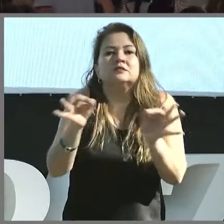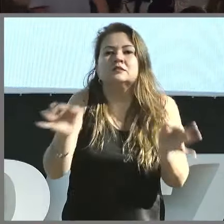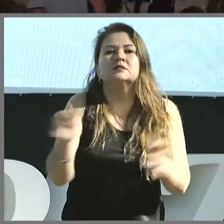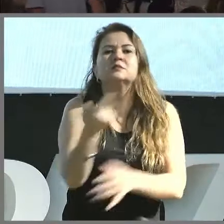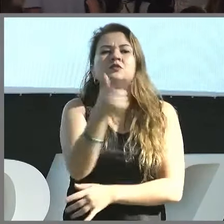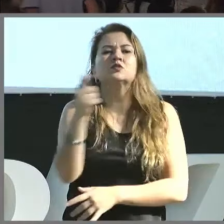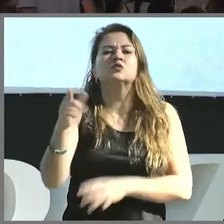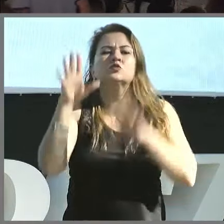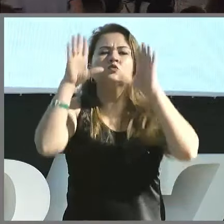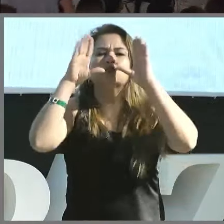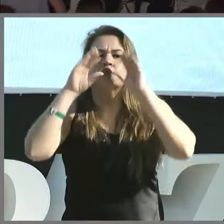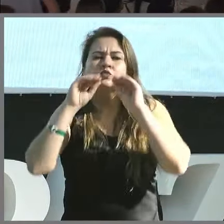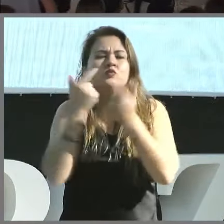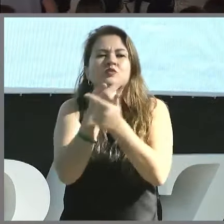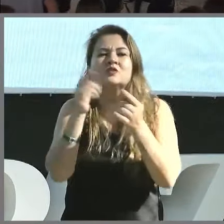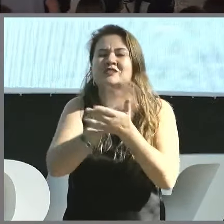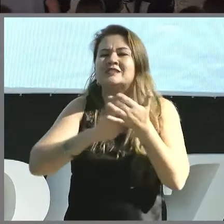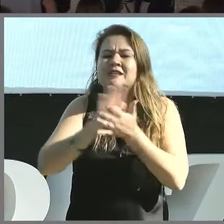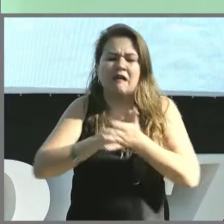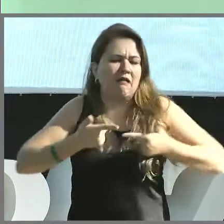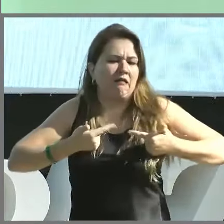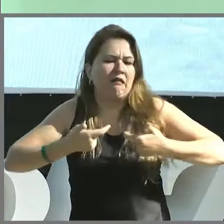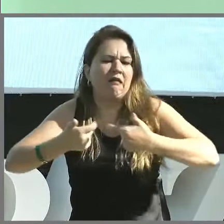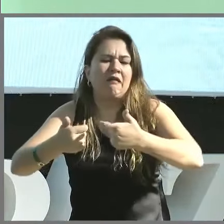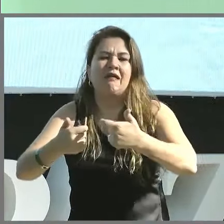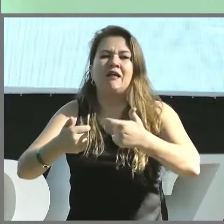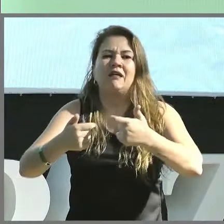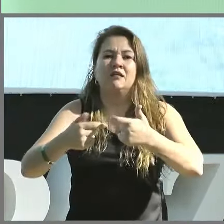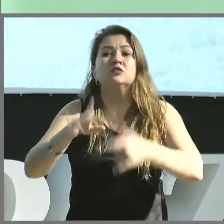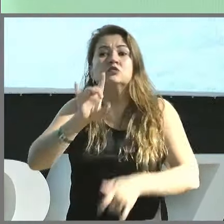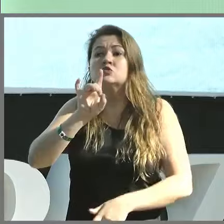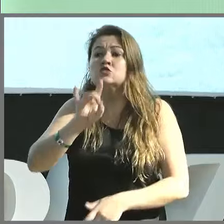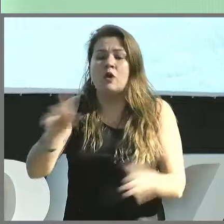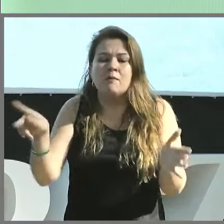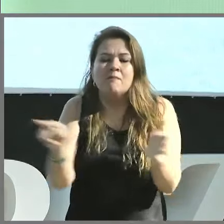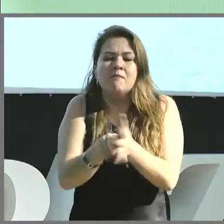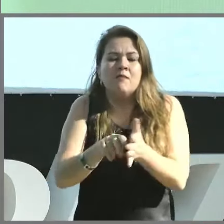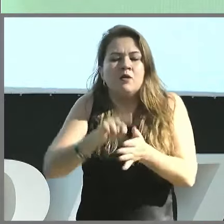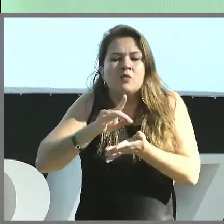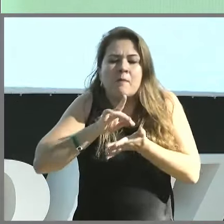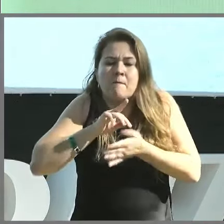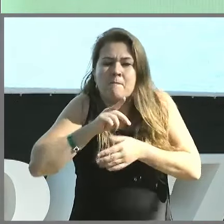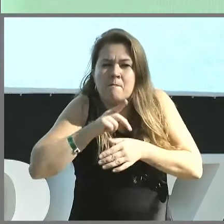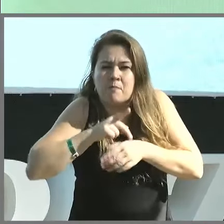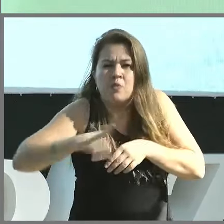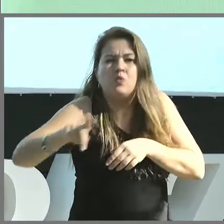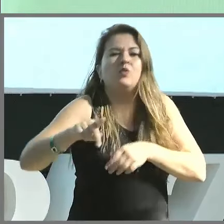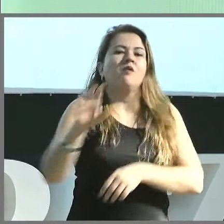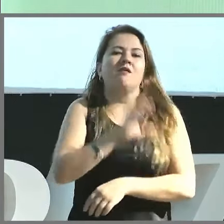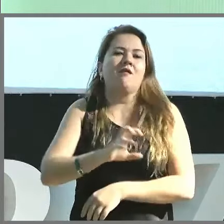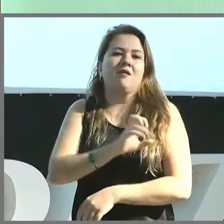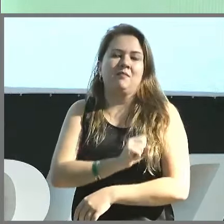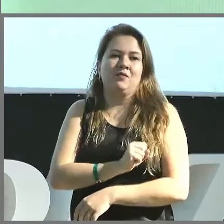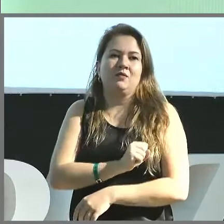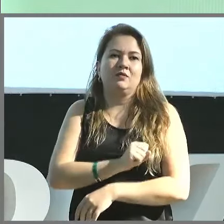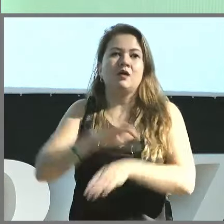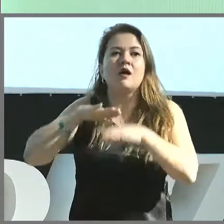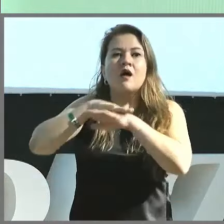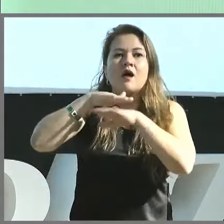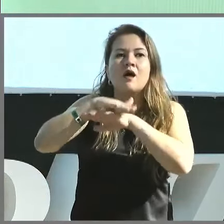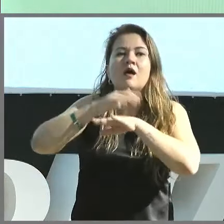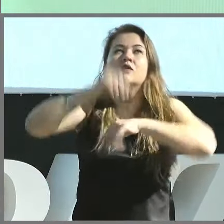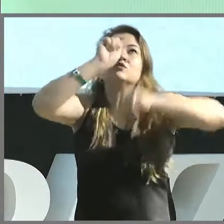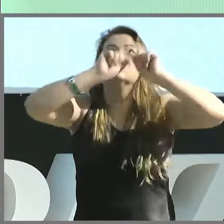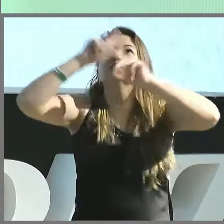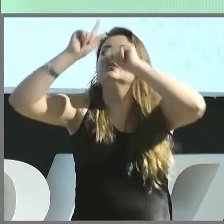nem espadas, só amor por todos nós. Toda noite sem estrelas ele